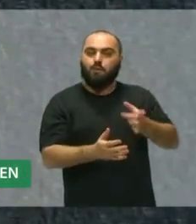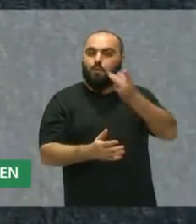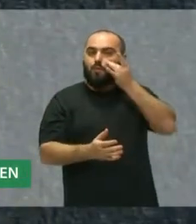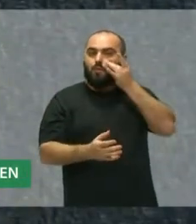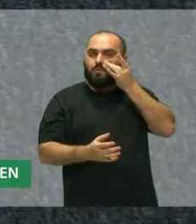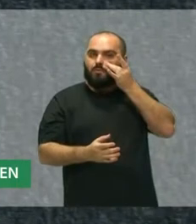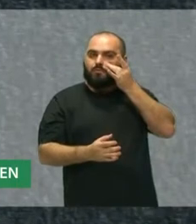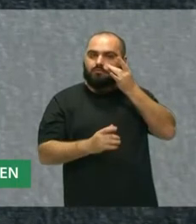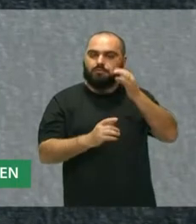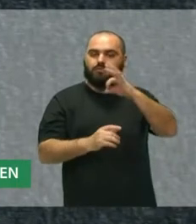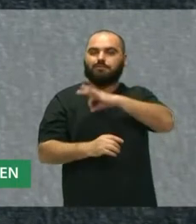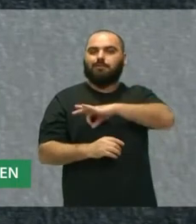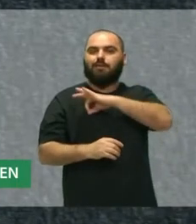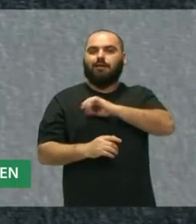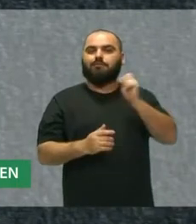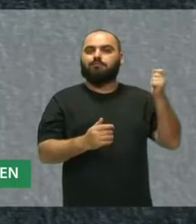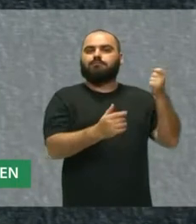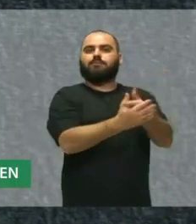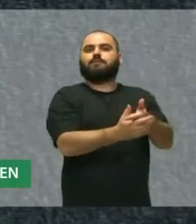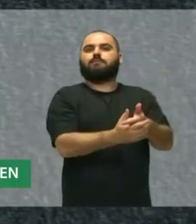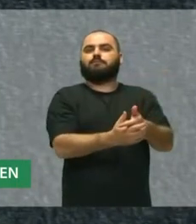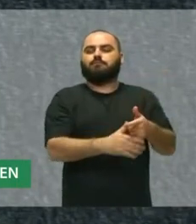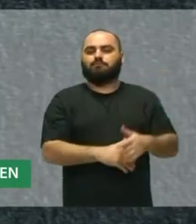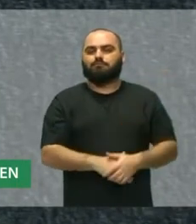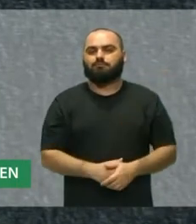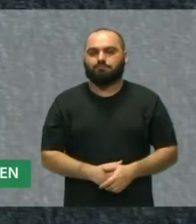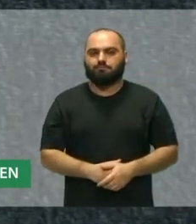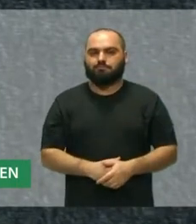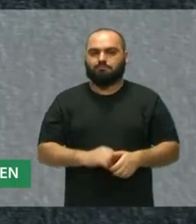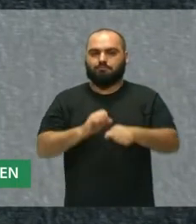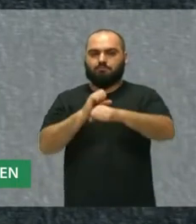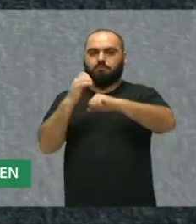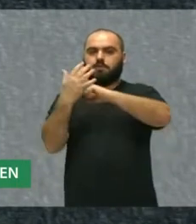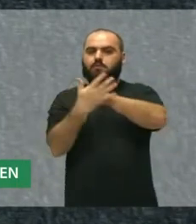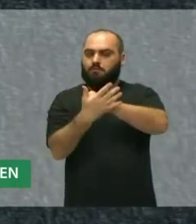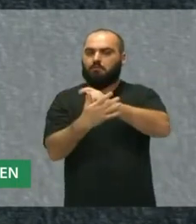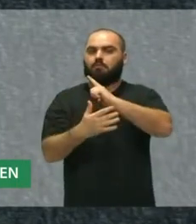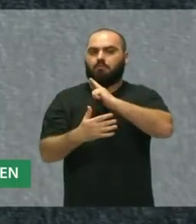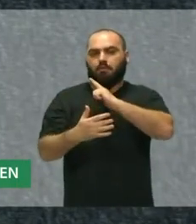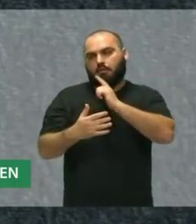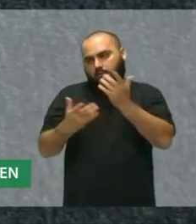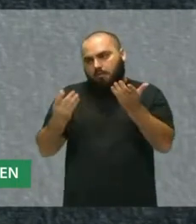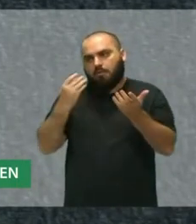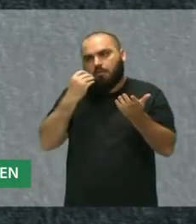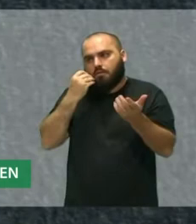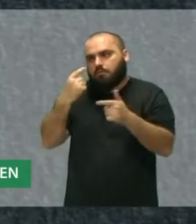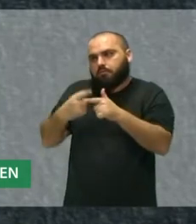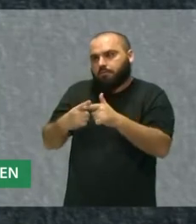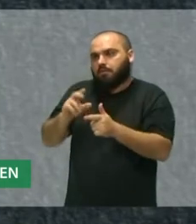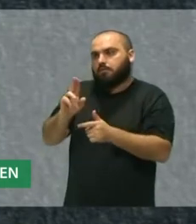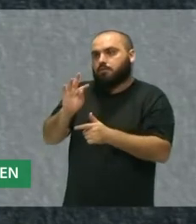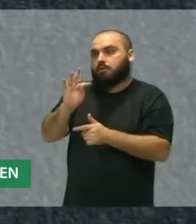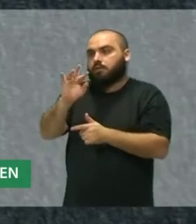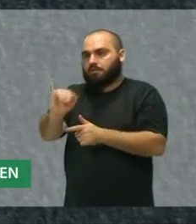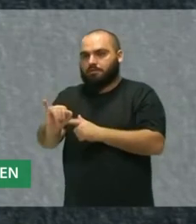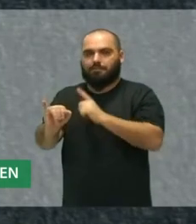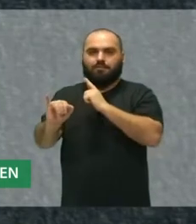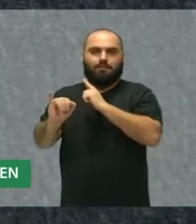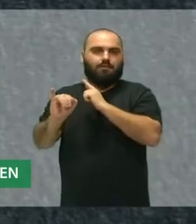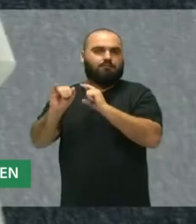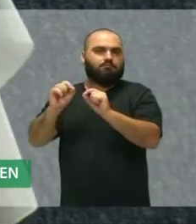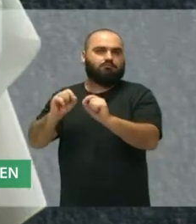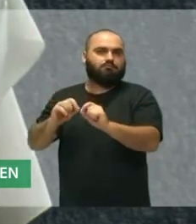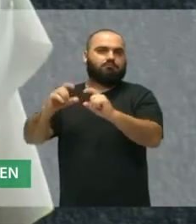pessoal. O nosso custo com o pessoal aumentou muito na pandemia, por motivos óbvios, pelo número de leitos de UTI que nós